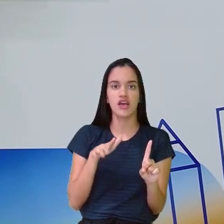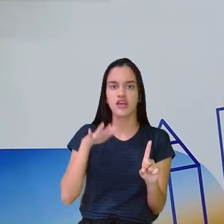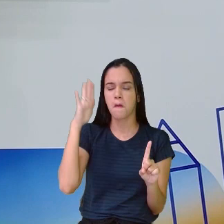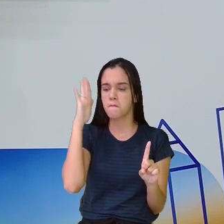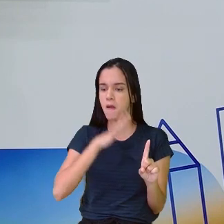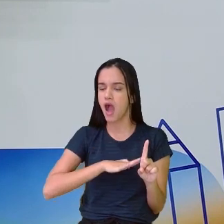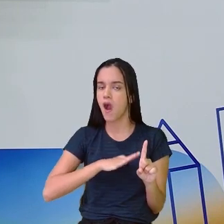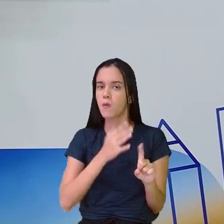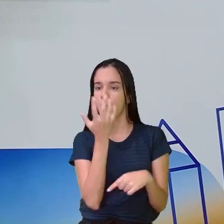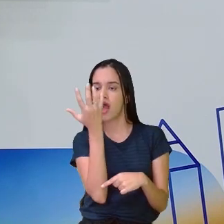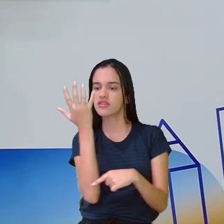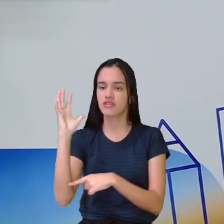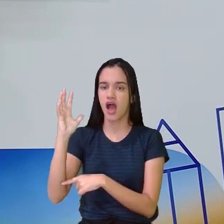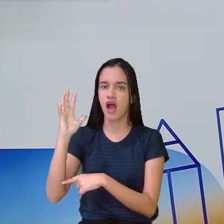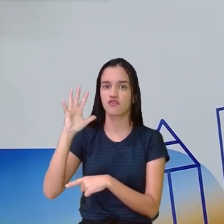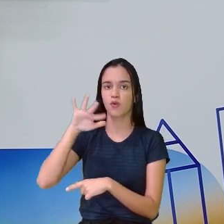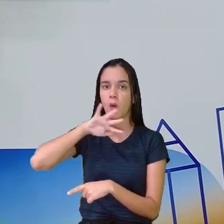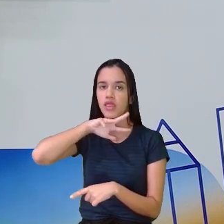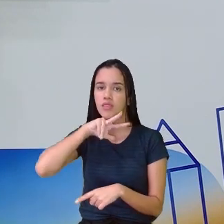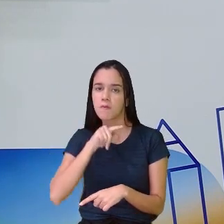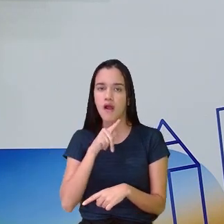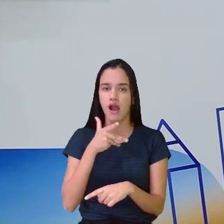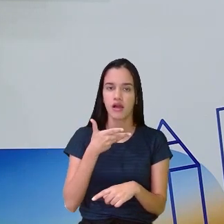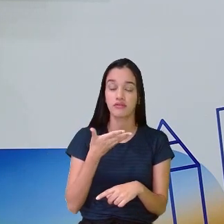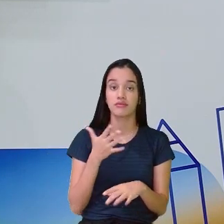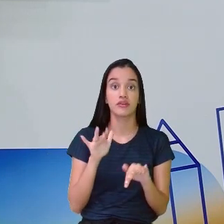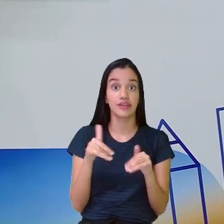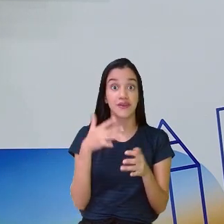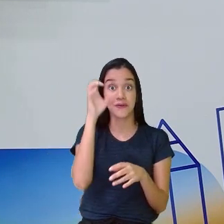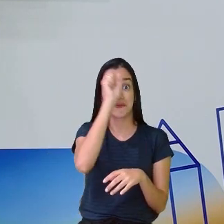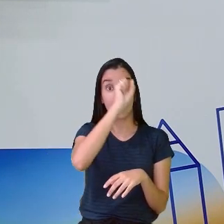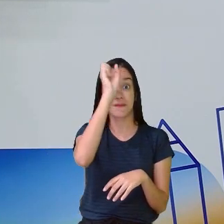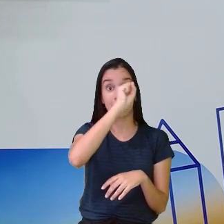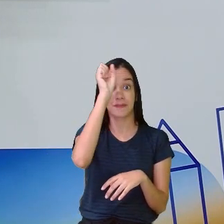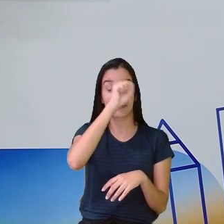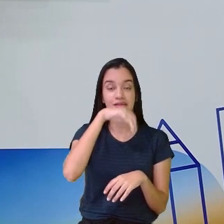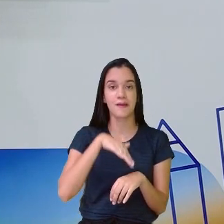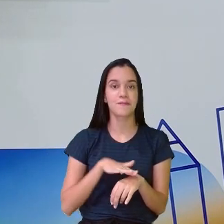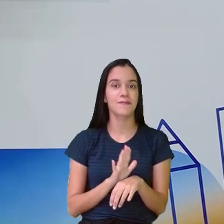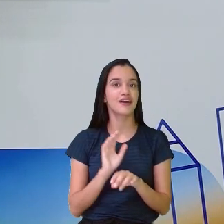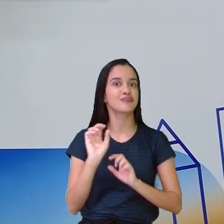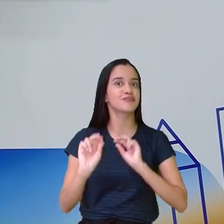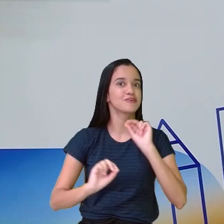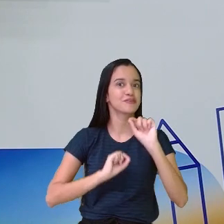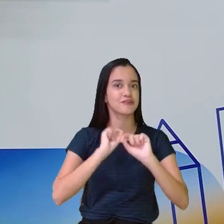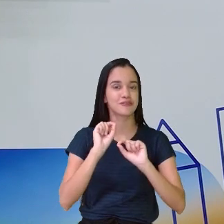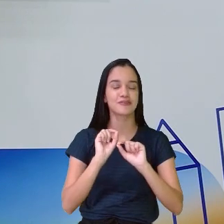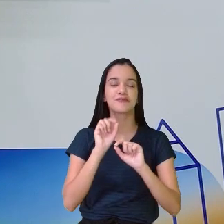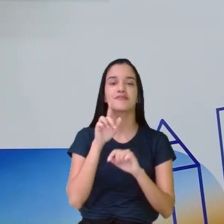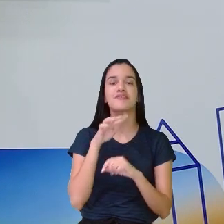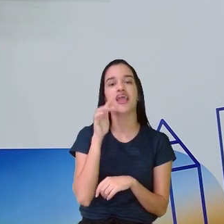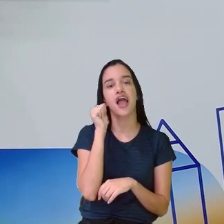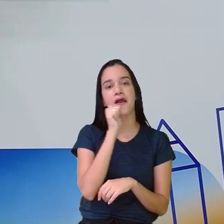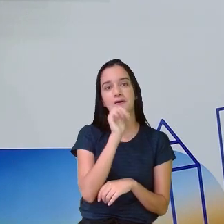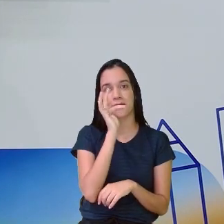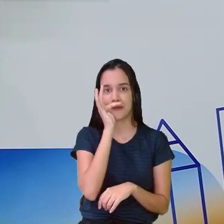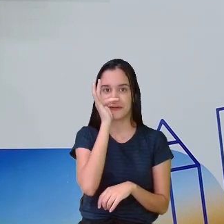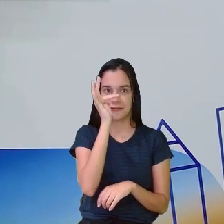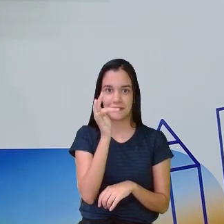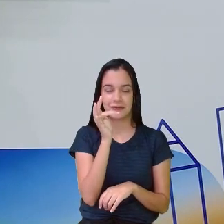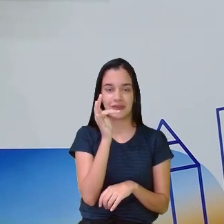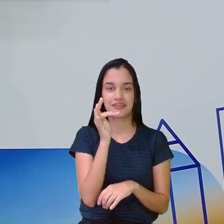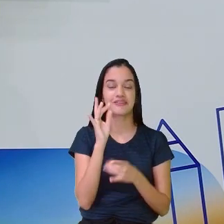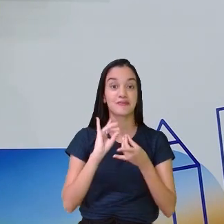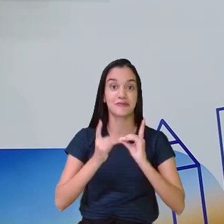as árvores. E aí, a gente vai aprender um pouquinho mais aí sobre a Comadre Florzinha fazendo